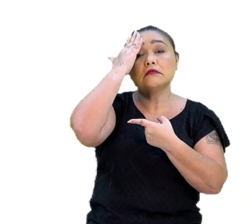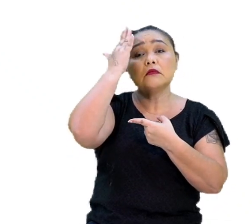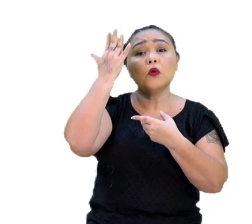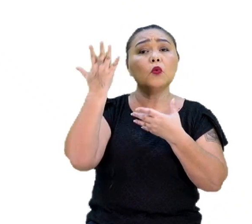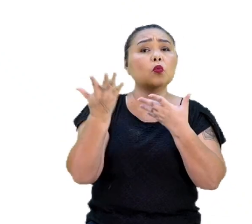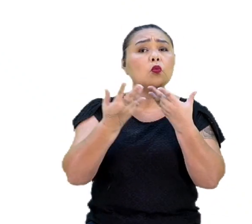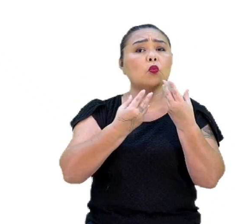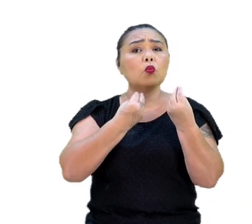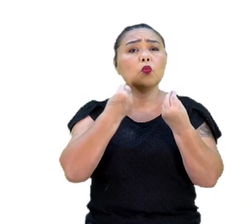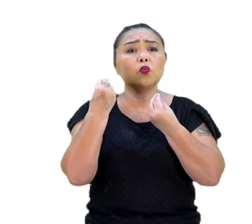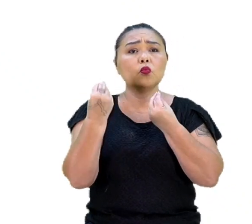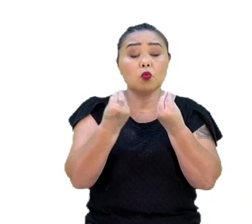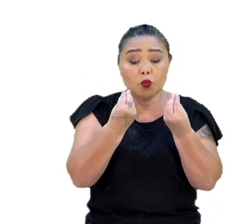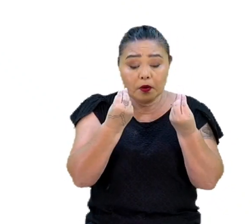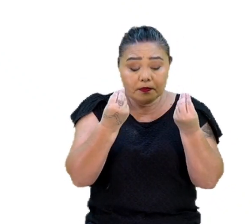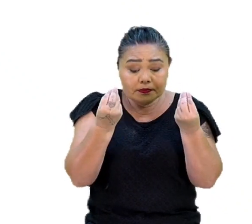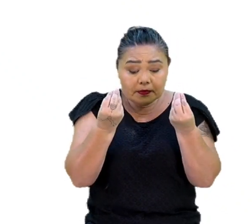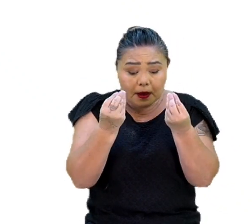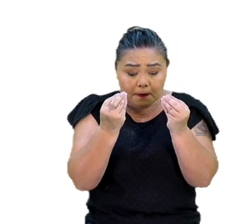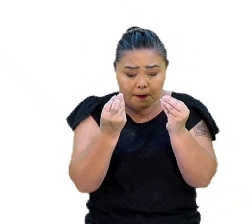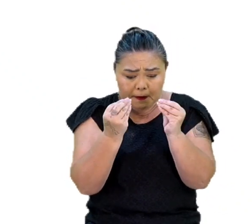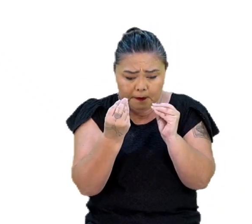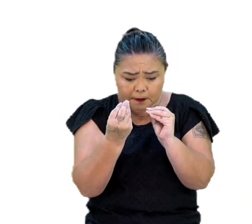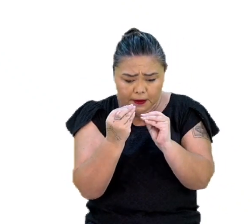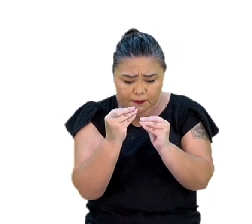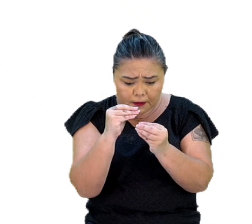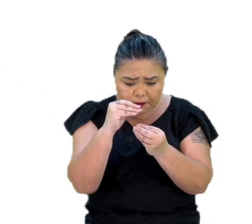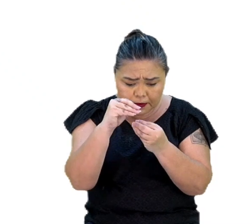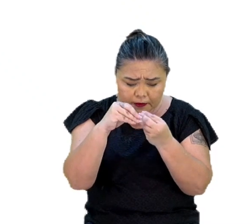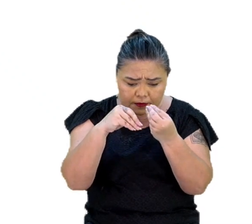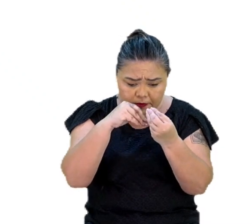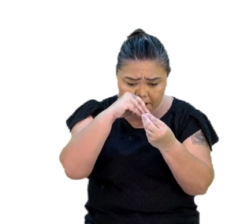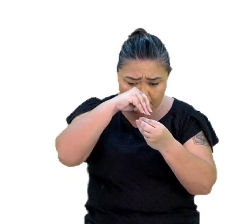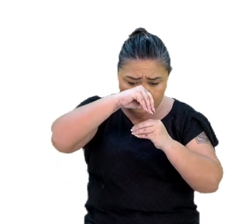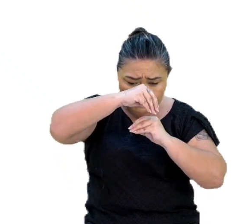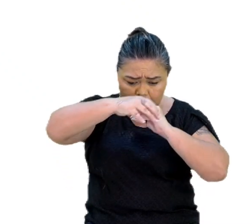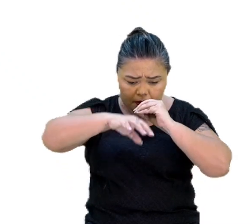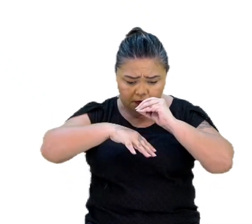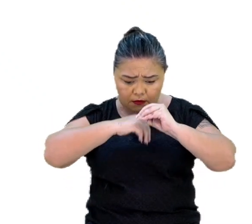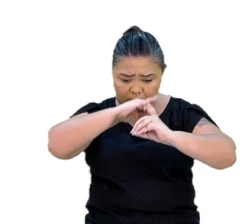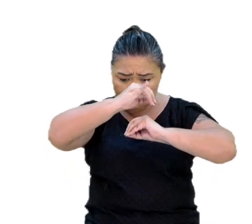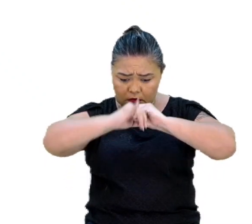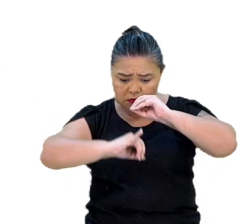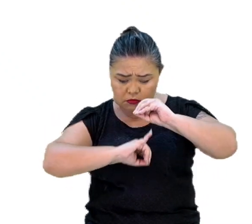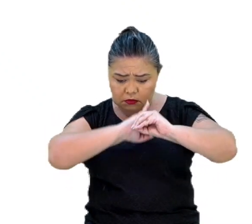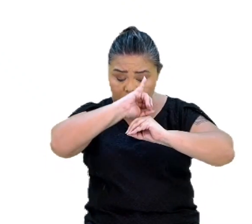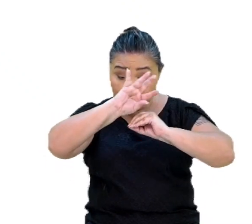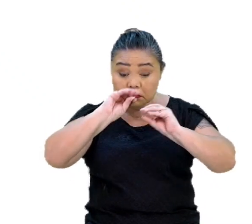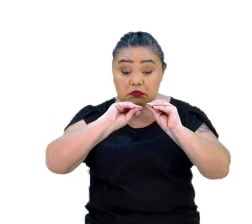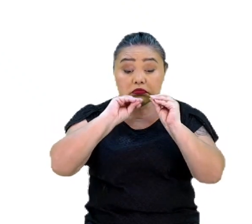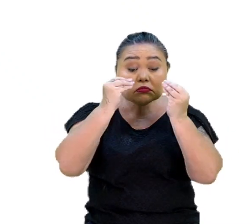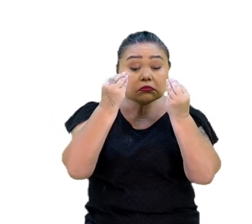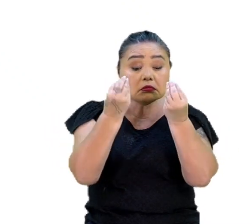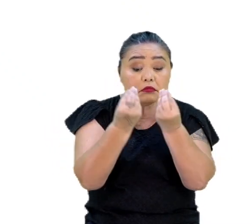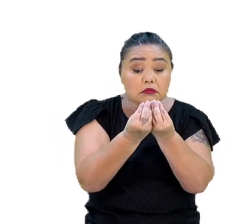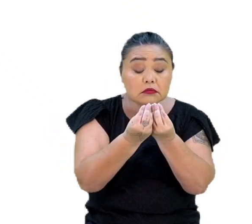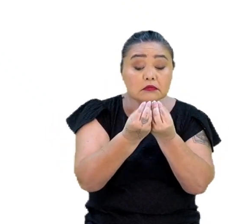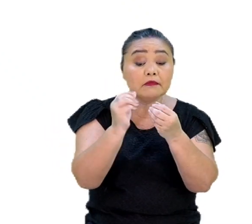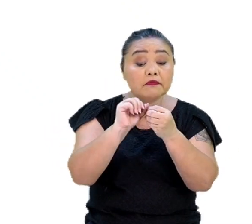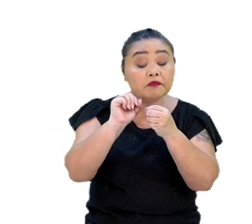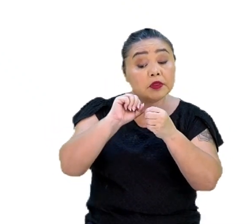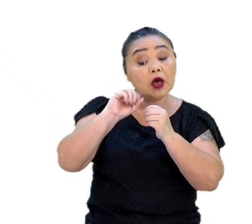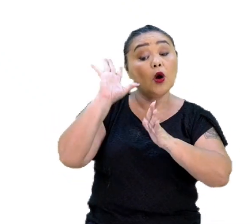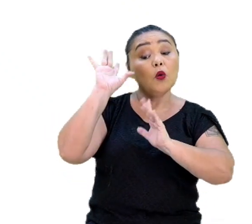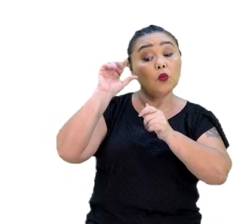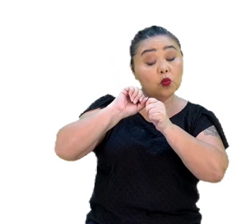quão apertadas estão as partículas de uma substância. Então, o conceito de densidade,